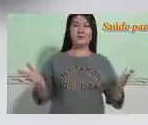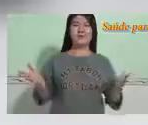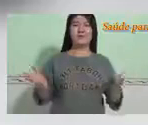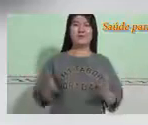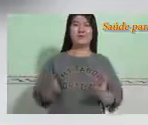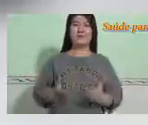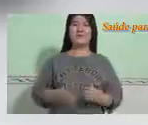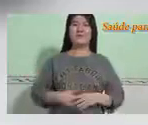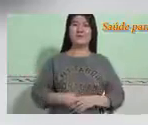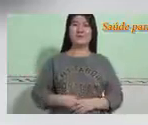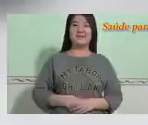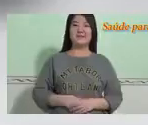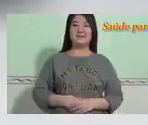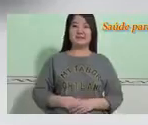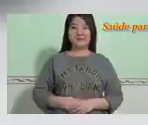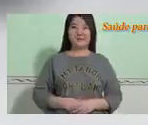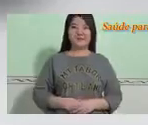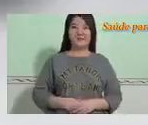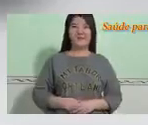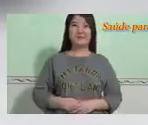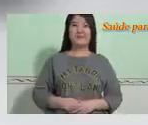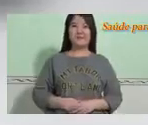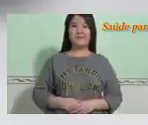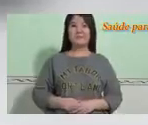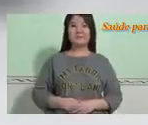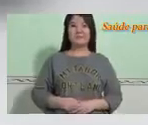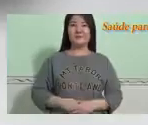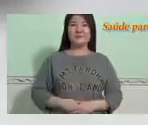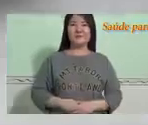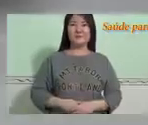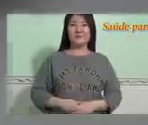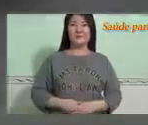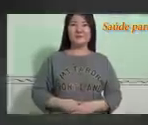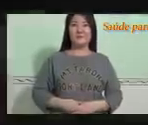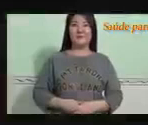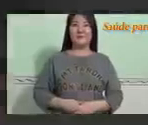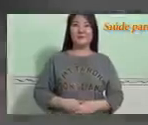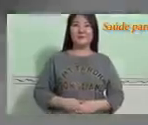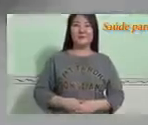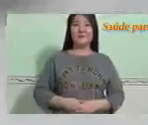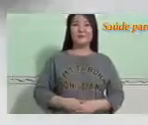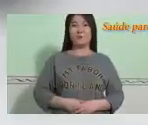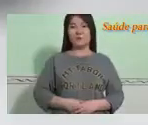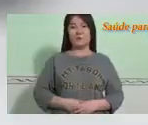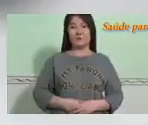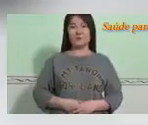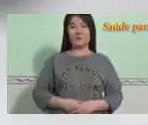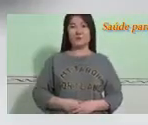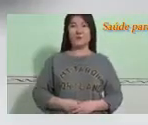espirulina ajuda a emagrecer porque ela aumenta a saciedade devido à sua alta concentração de proteínas e